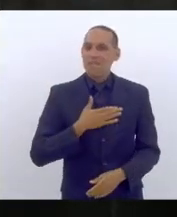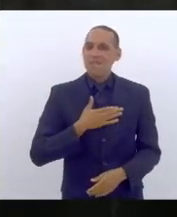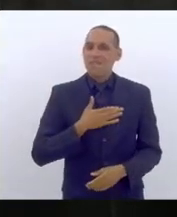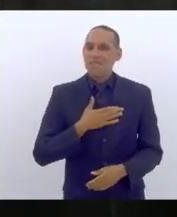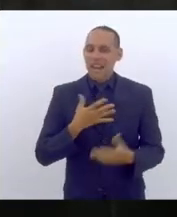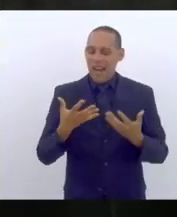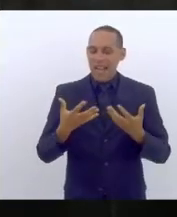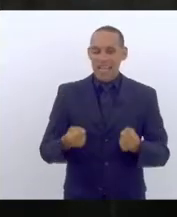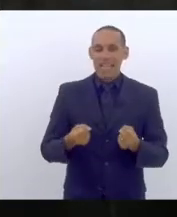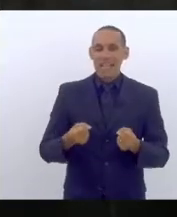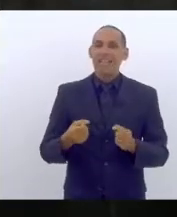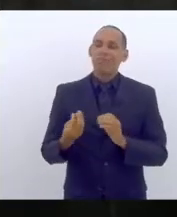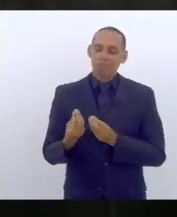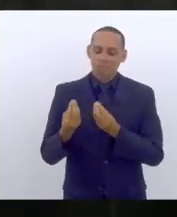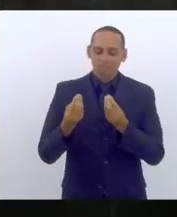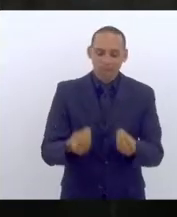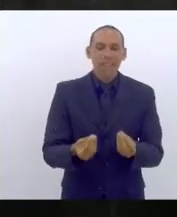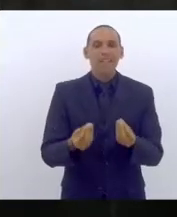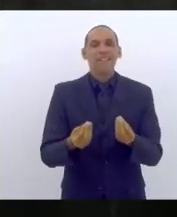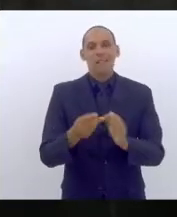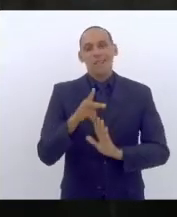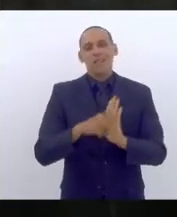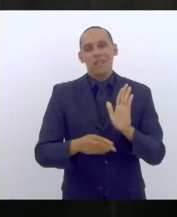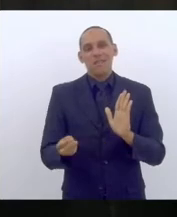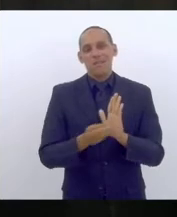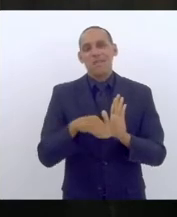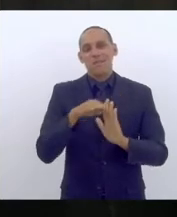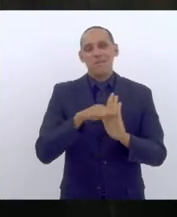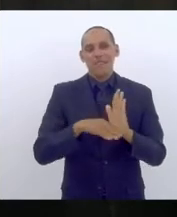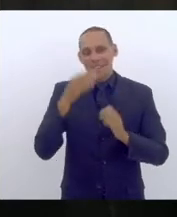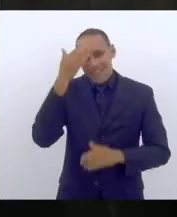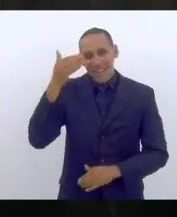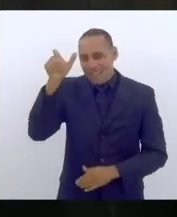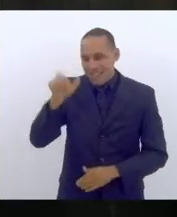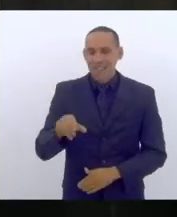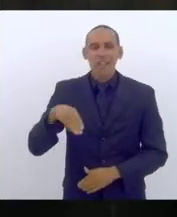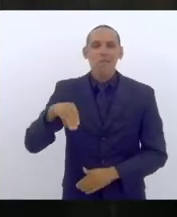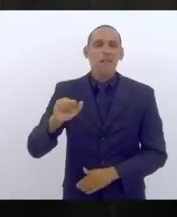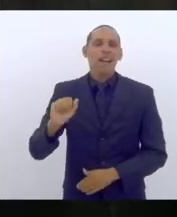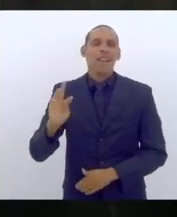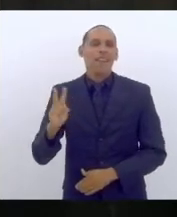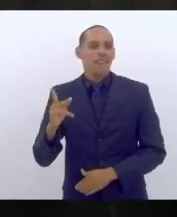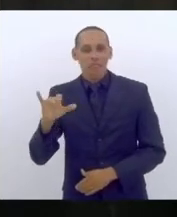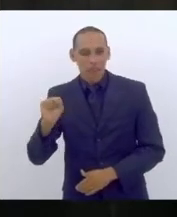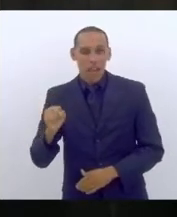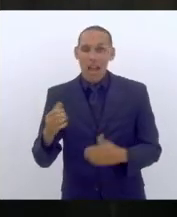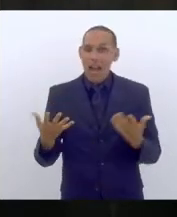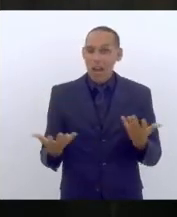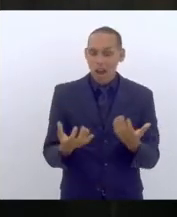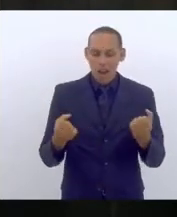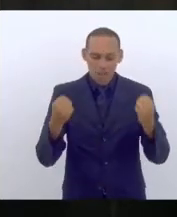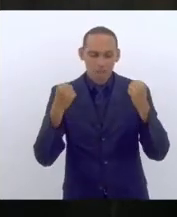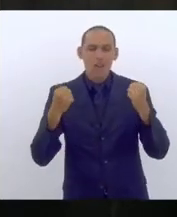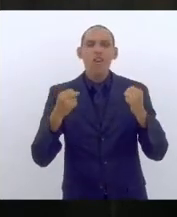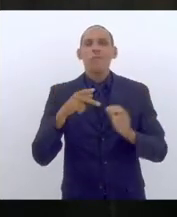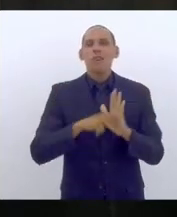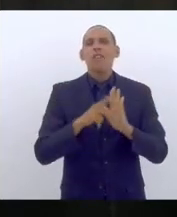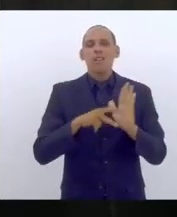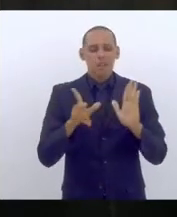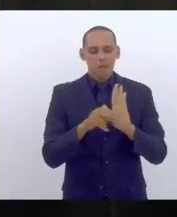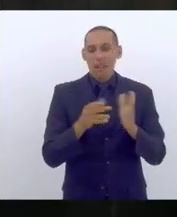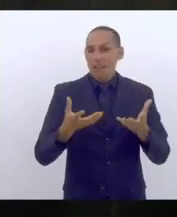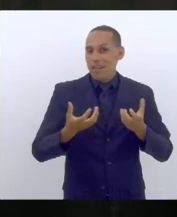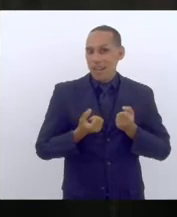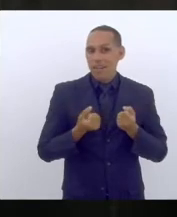o projeto em Pauta então agradeço muito Matheus e muita força o projeto agora Mateus recebe as emendas